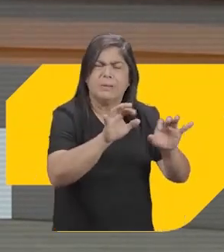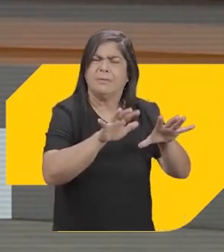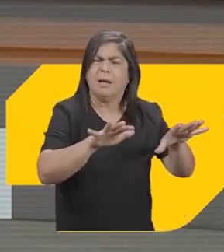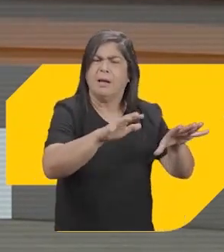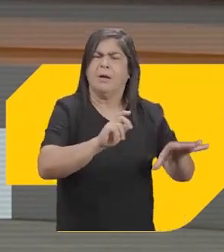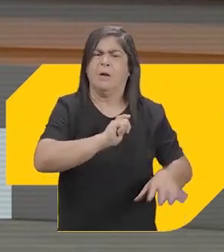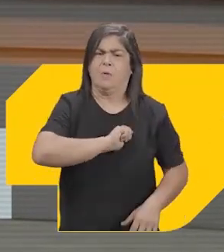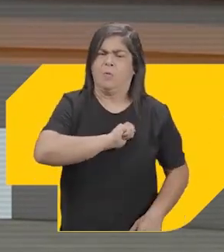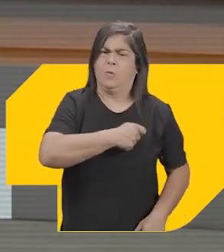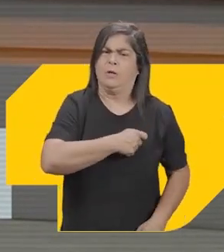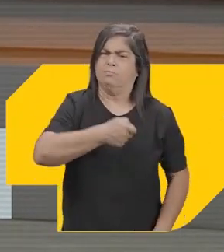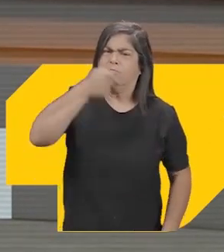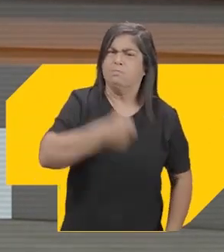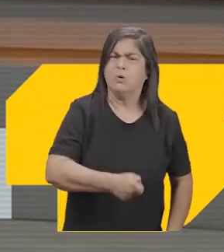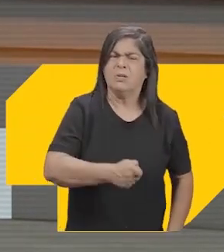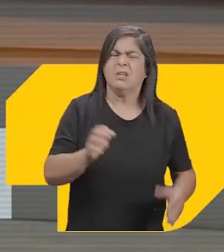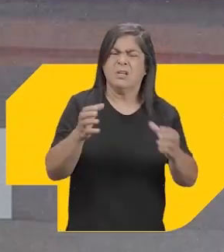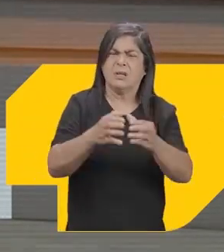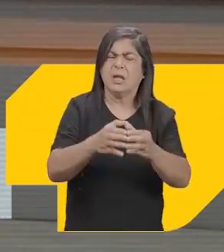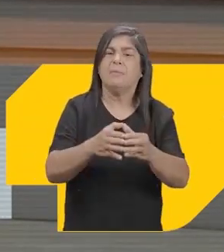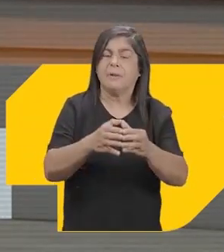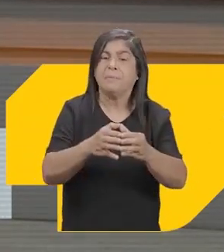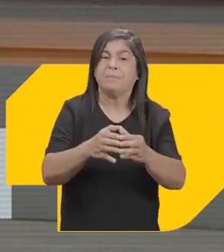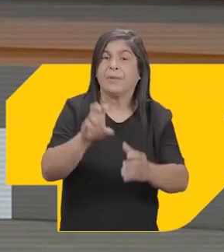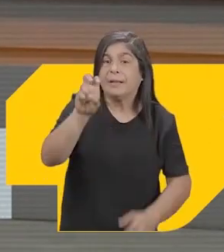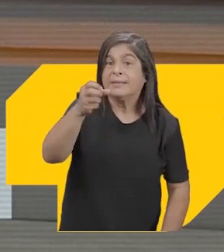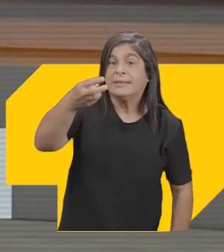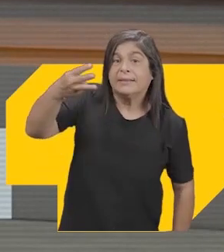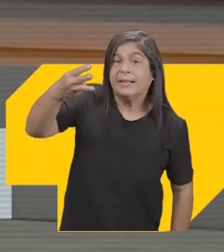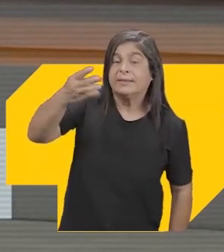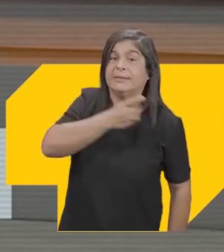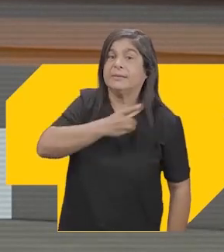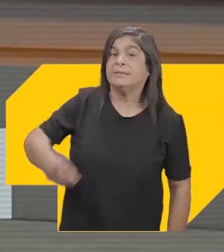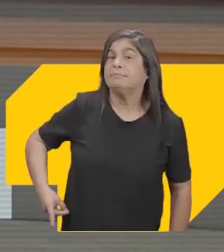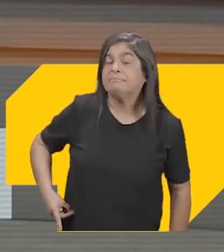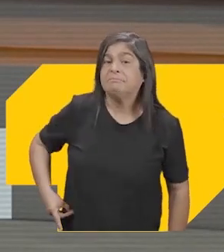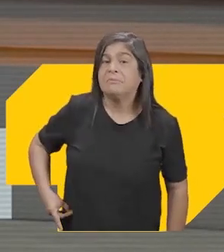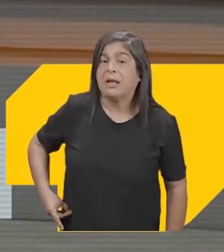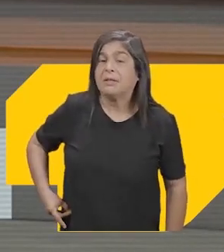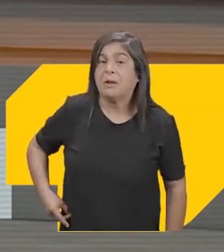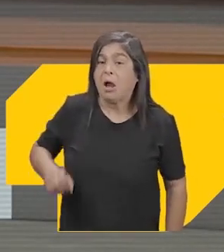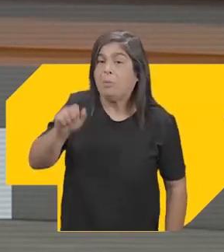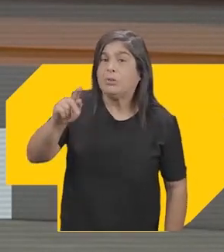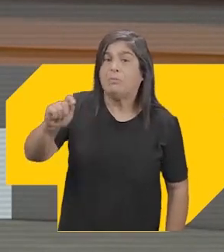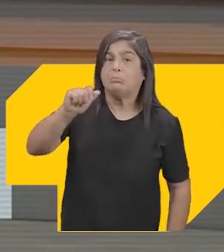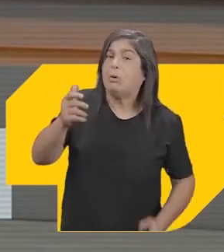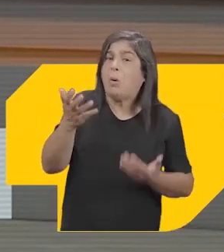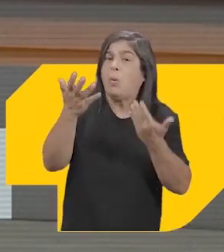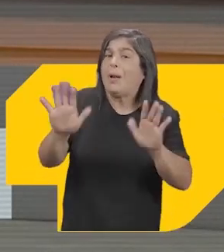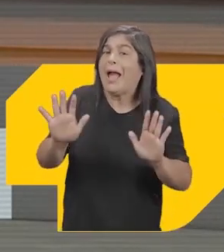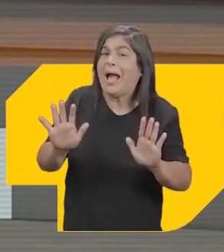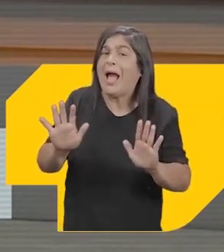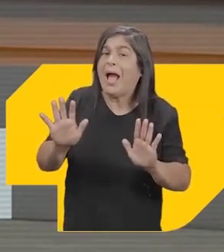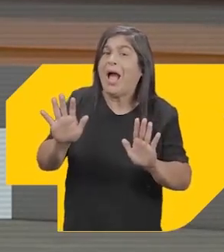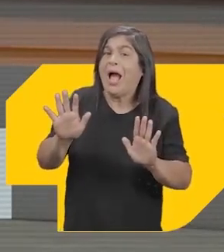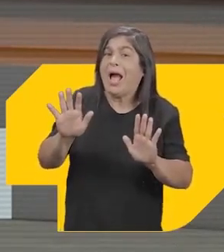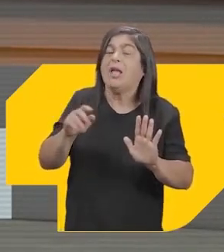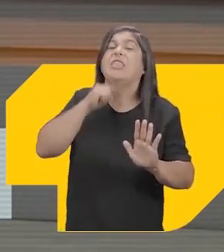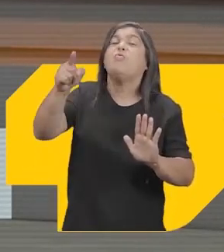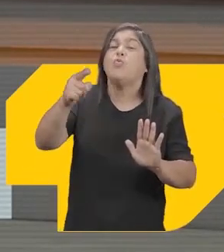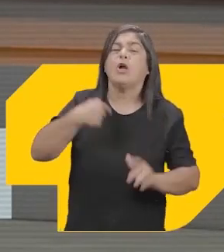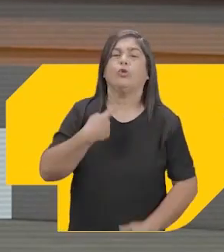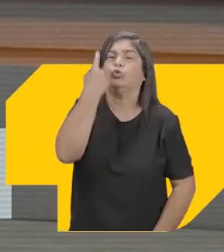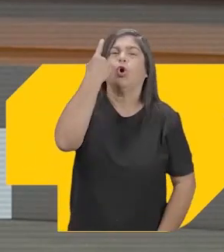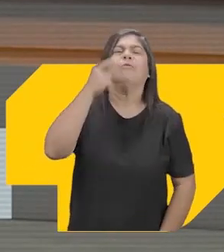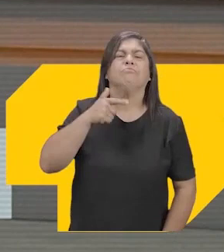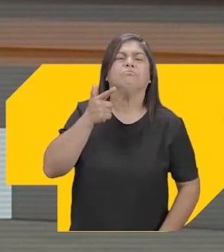uma estrutura um delegado Casca Grossa com uma equipe dos 513 deputados quantos renunciaram a aposentadoria especial eu já não sei